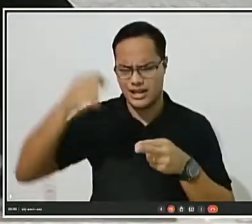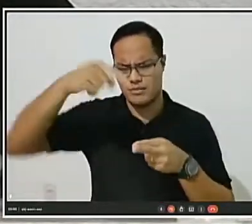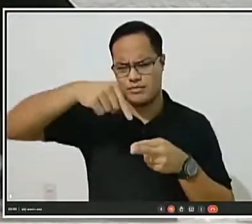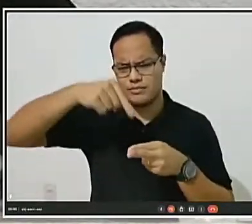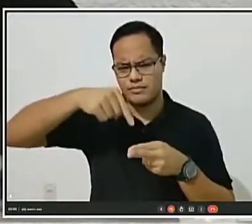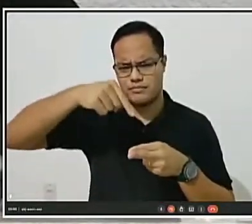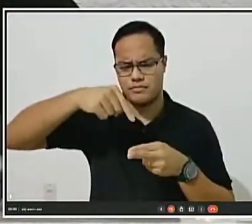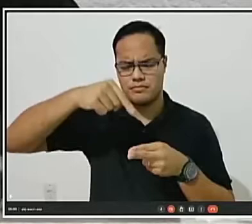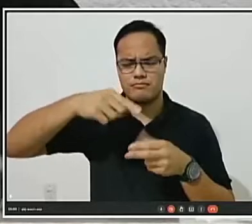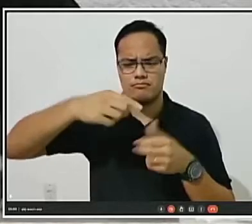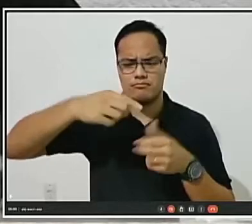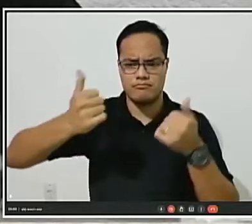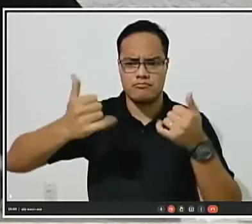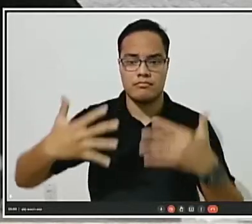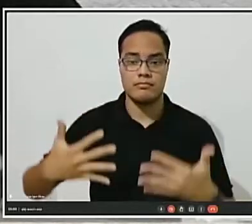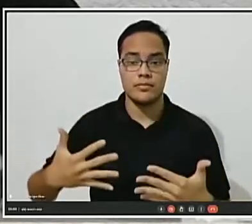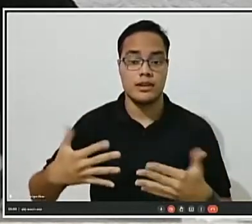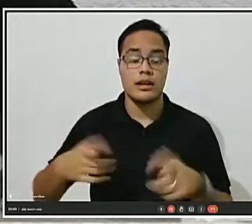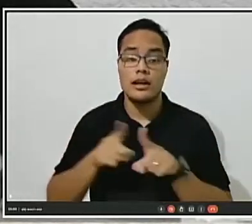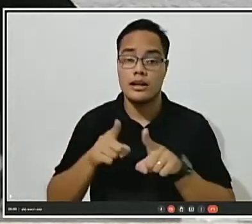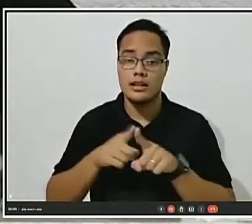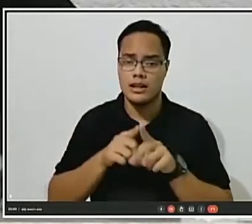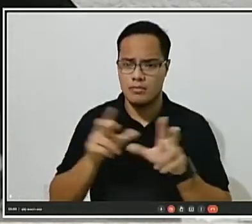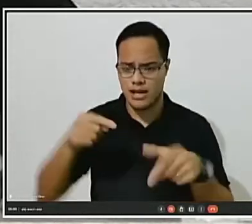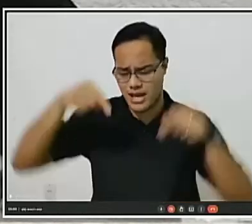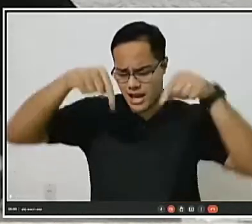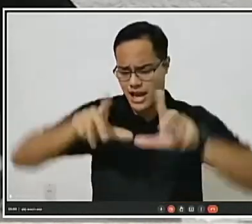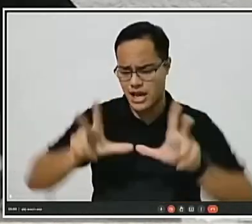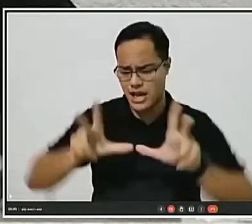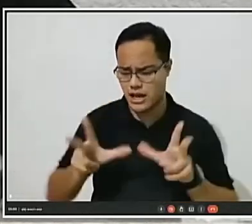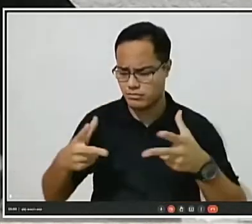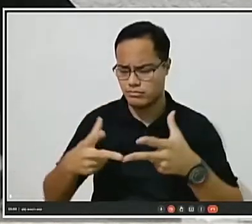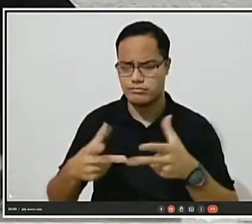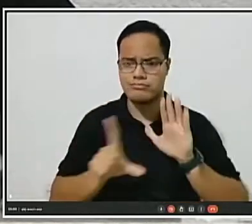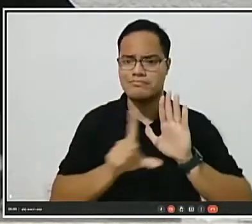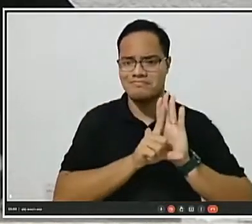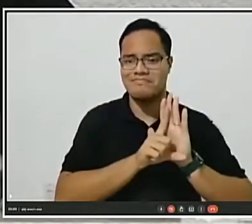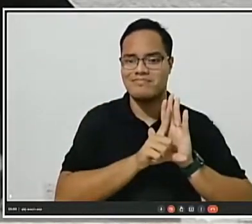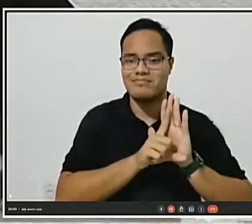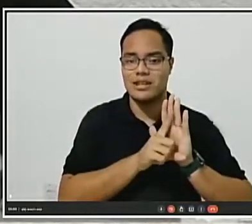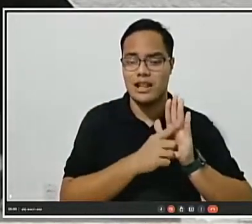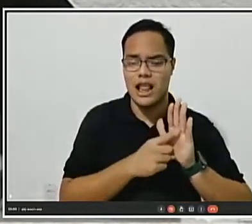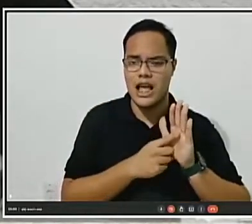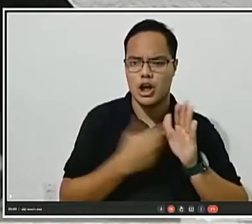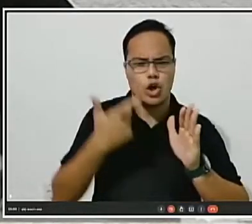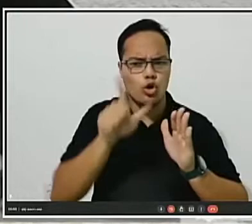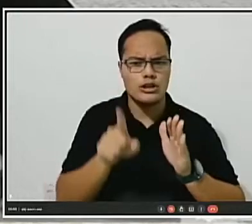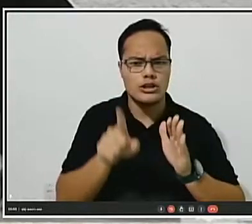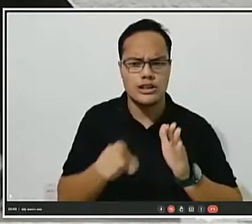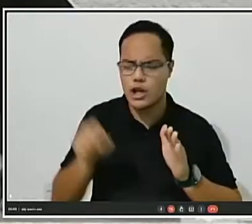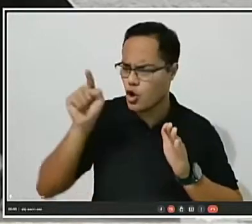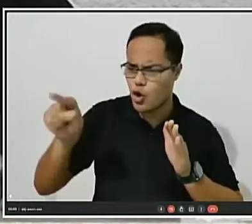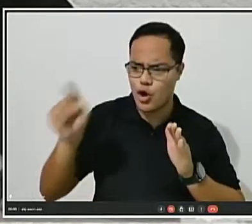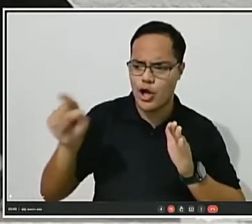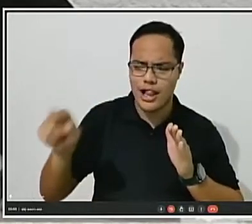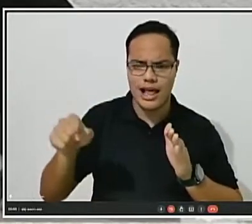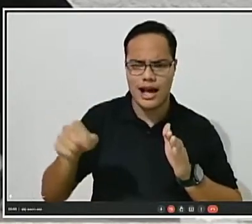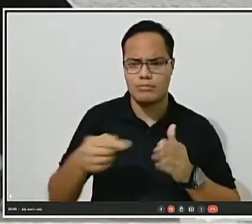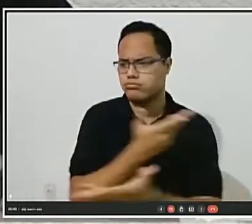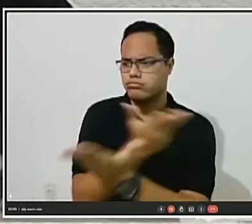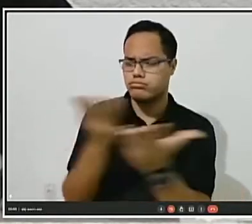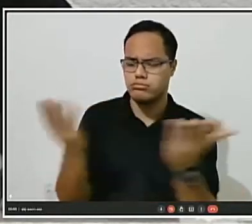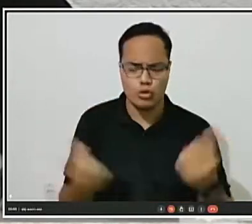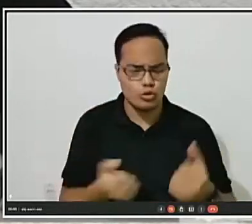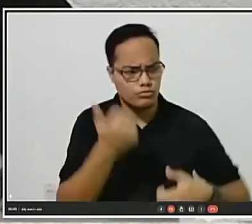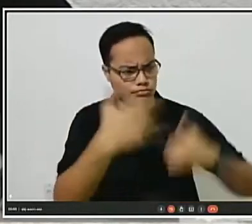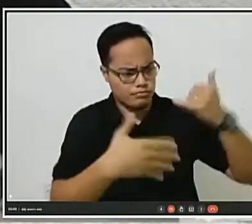e também dessa Casa de Leis, que deu voz a todos que buscaram essa casa para se